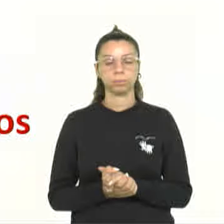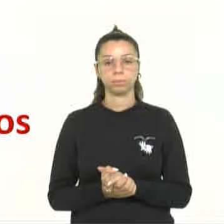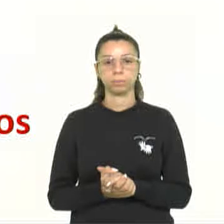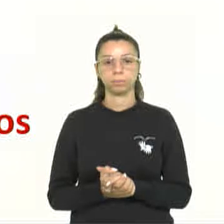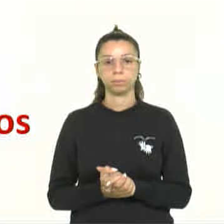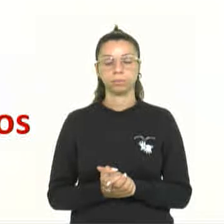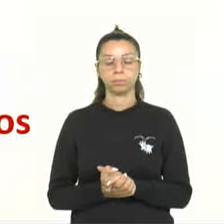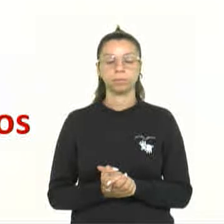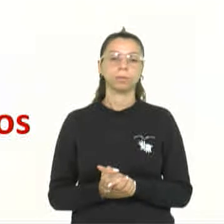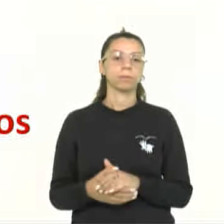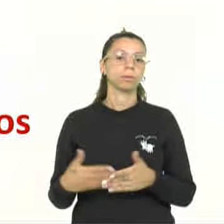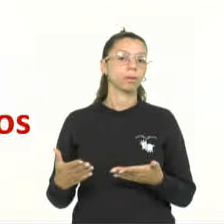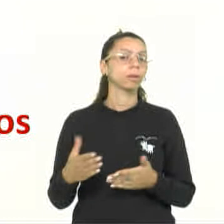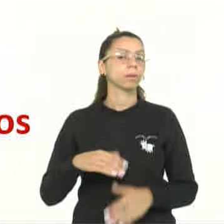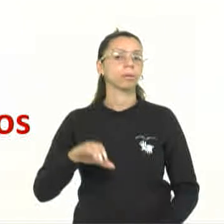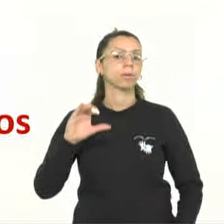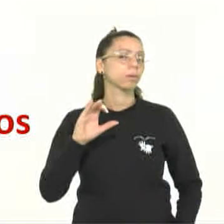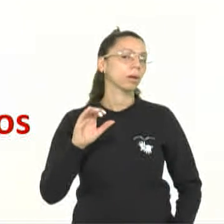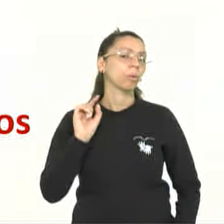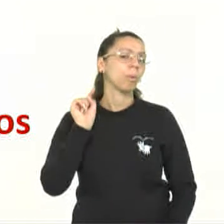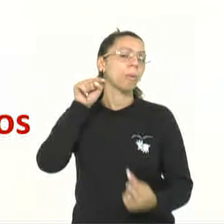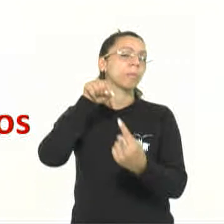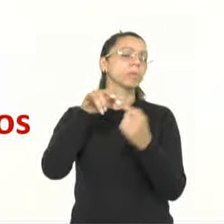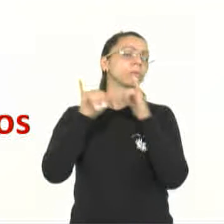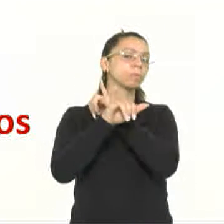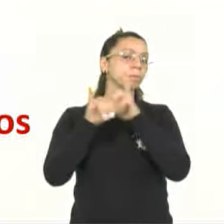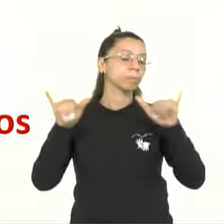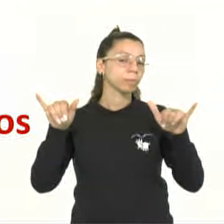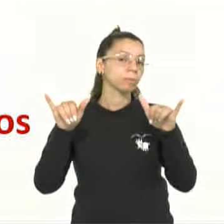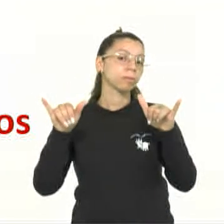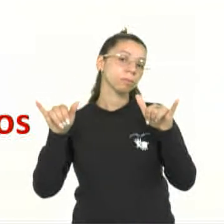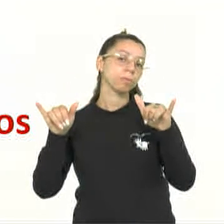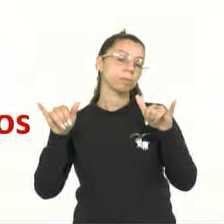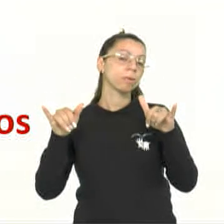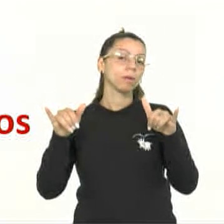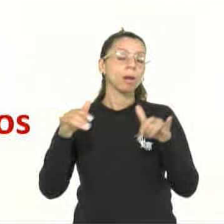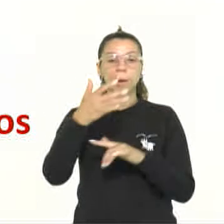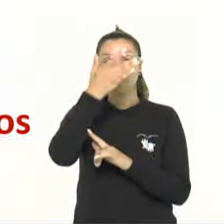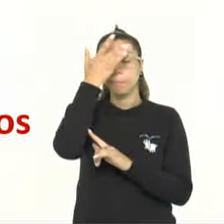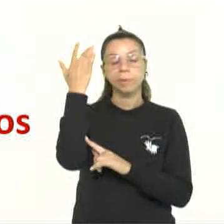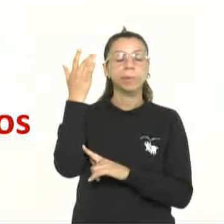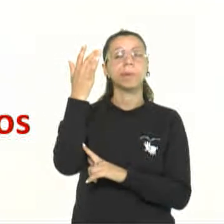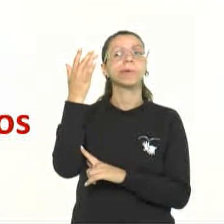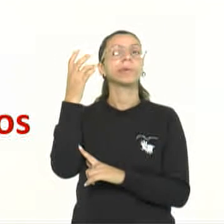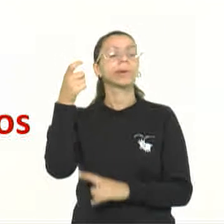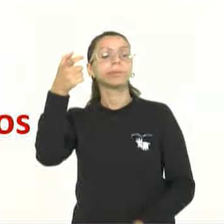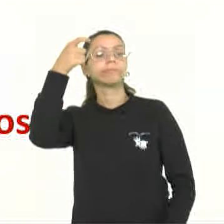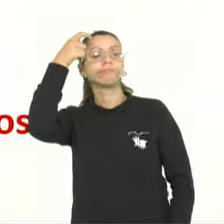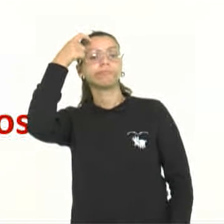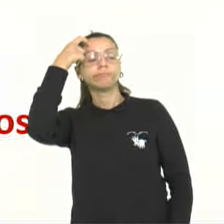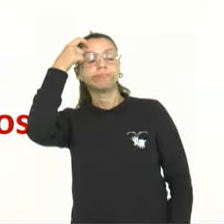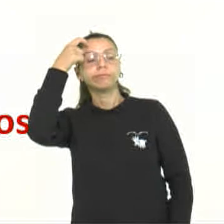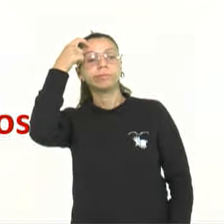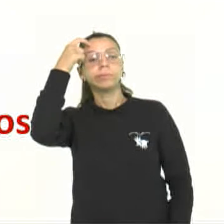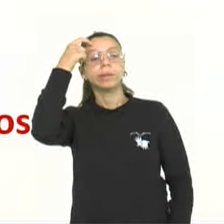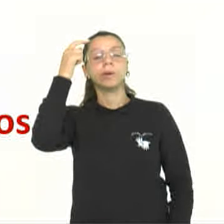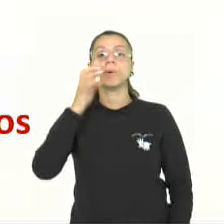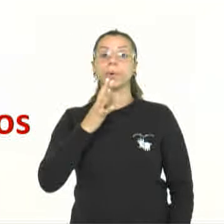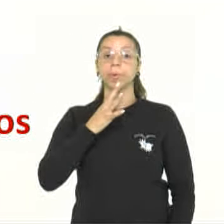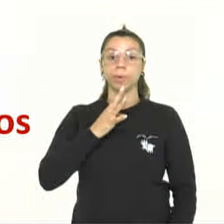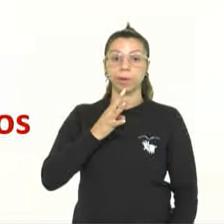E C, qual é a intenção de la campanha? Hacer que las personas hablen de la discapacidad